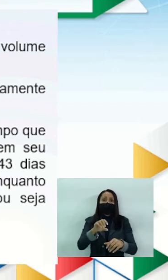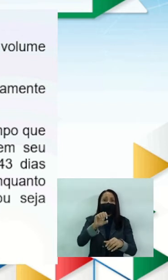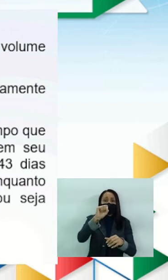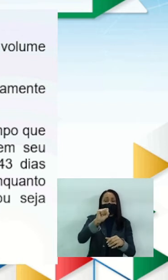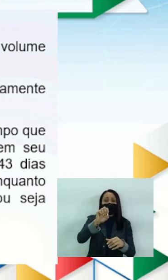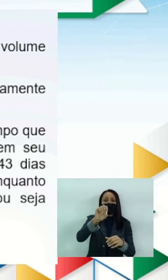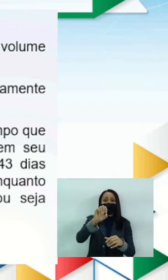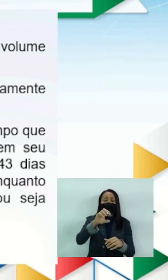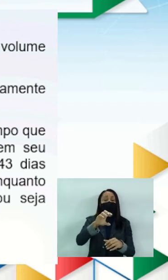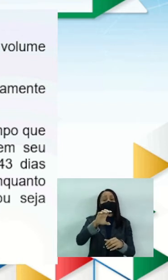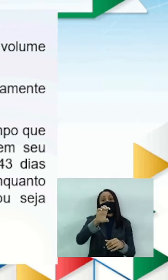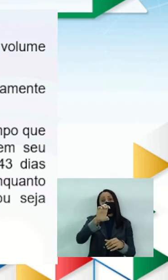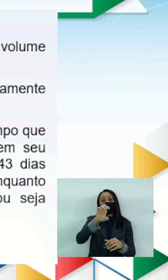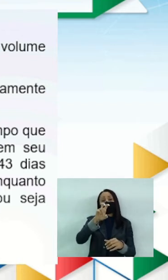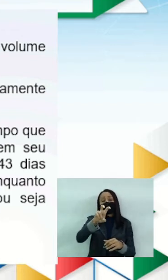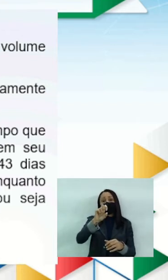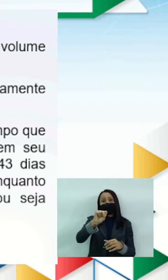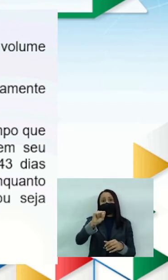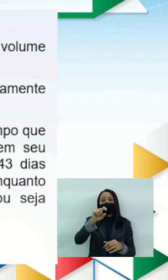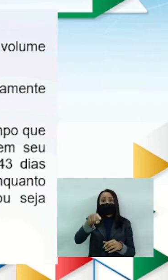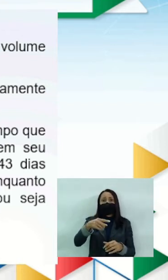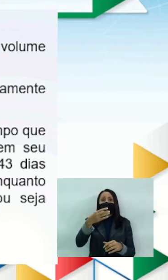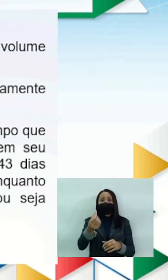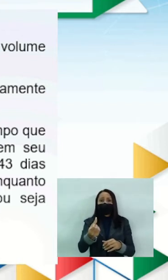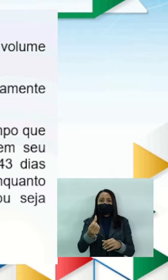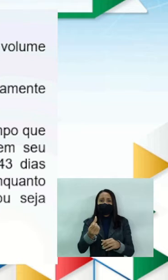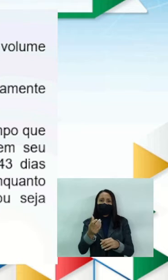58,6 dias terrestres, ou seja, aproximadamente